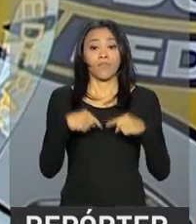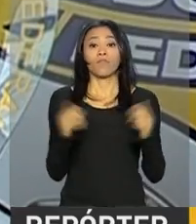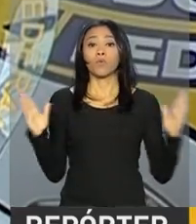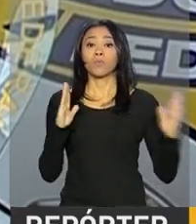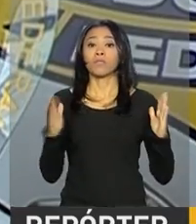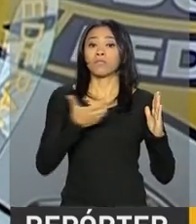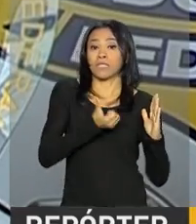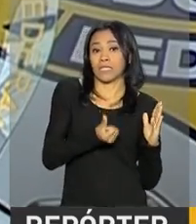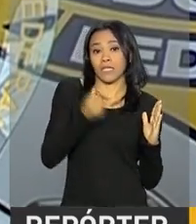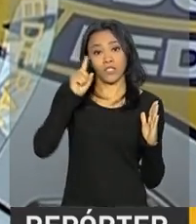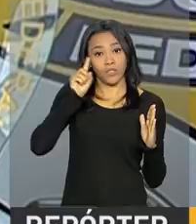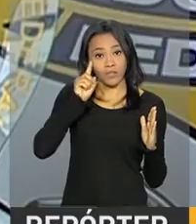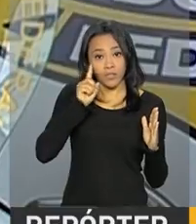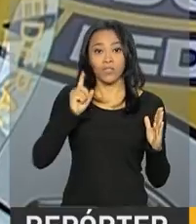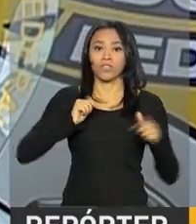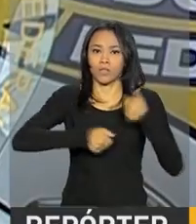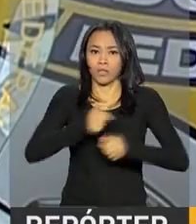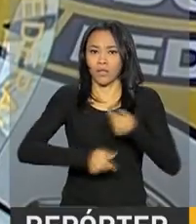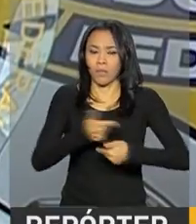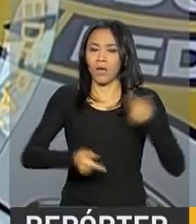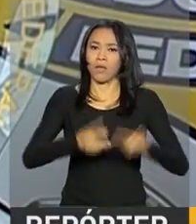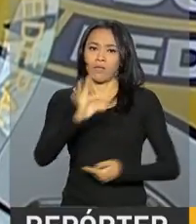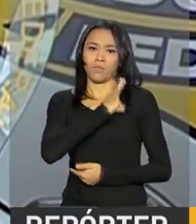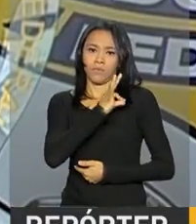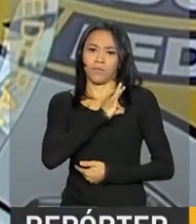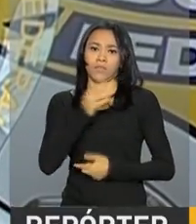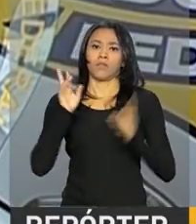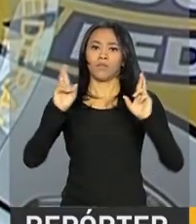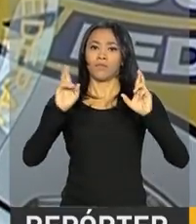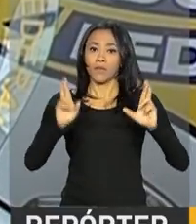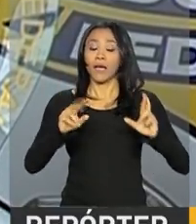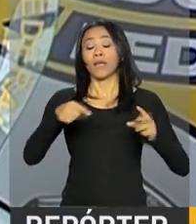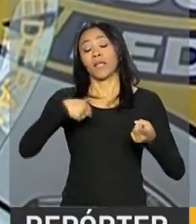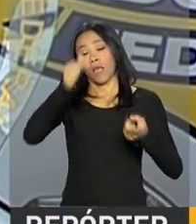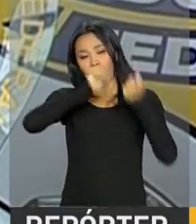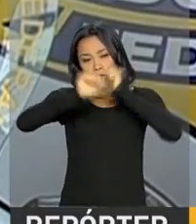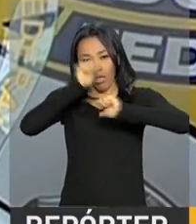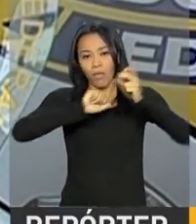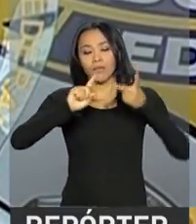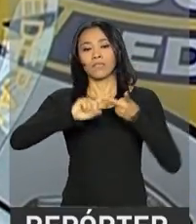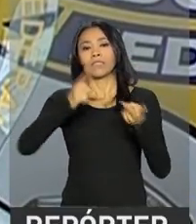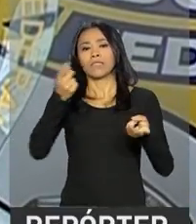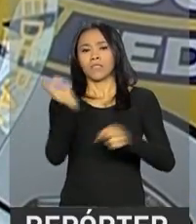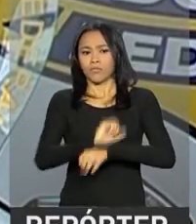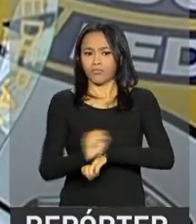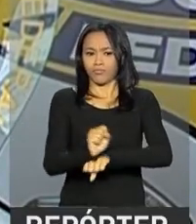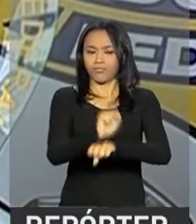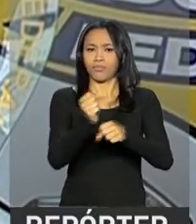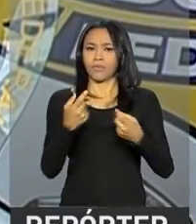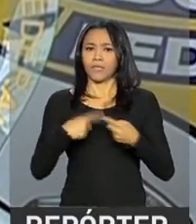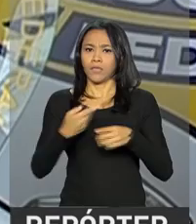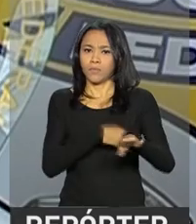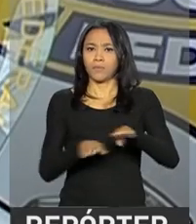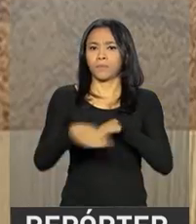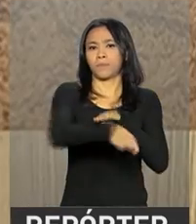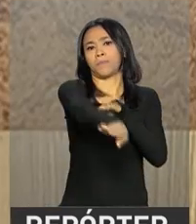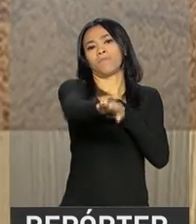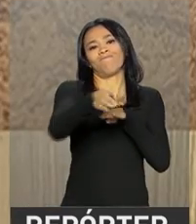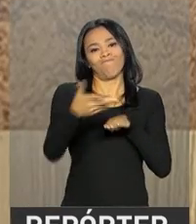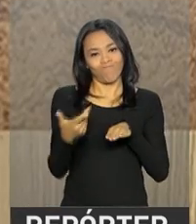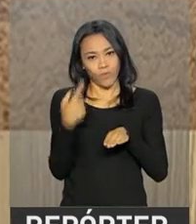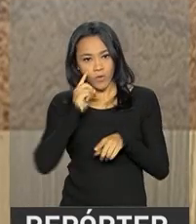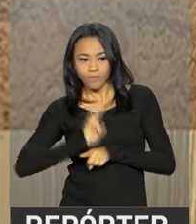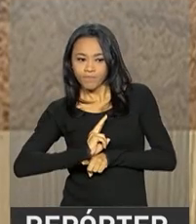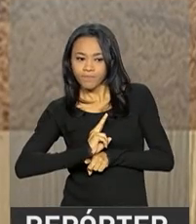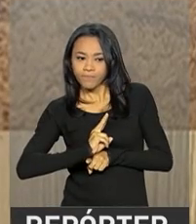operação com foco principalmente na entreguei ao volante excesso de velocidade e ultrapassagens indevidas a gente